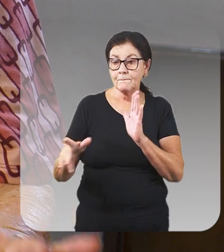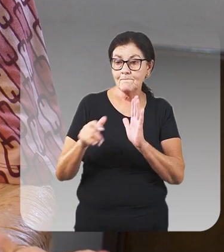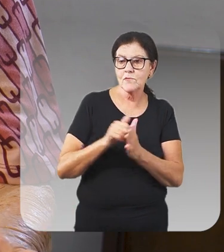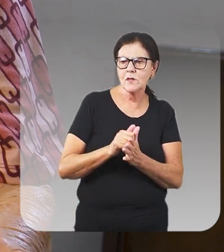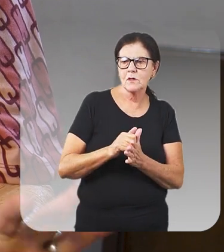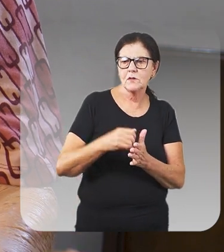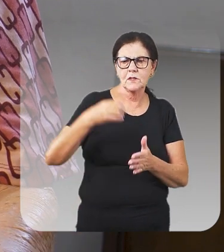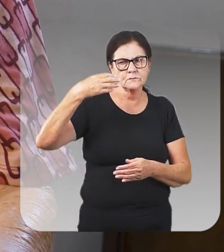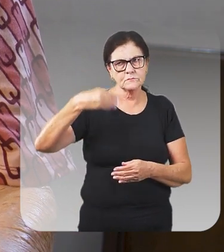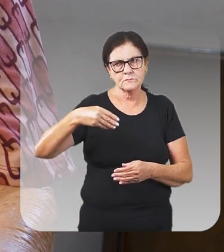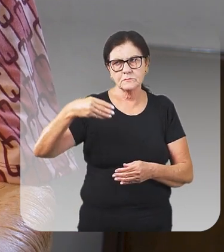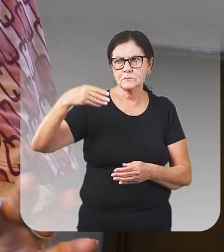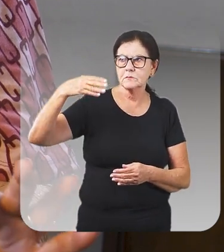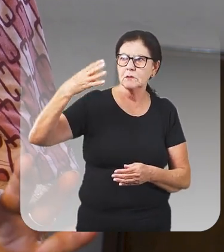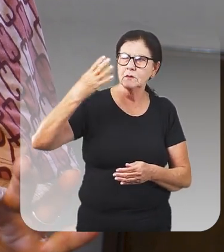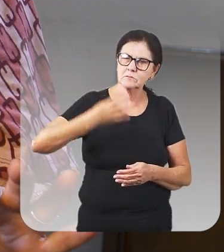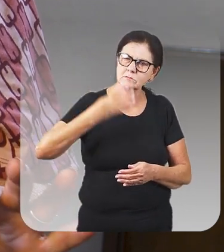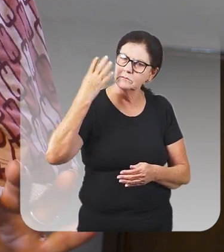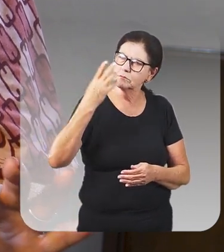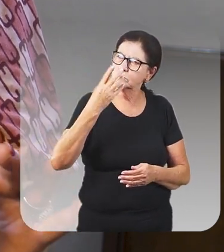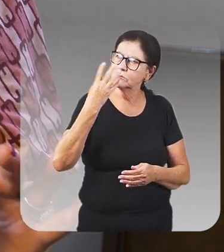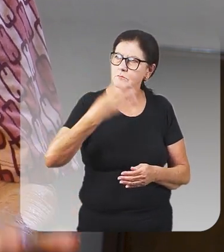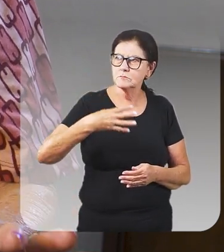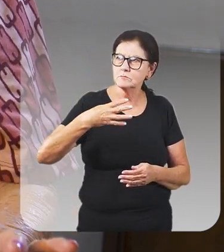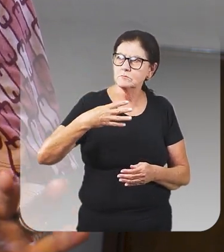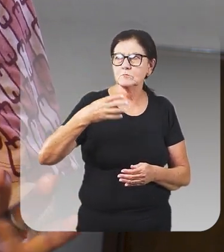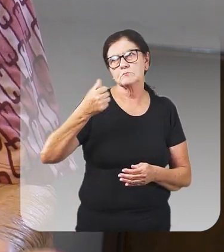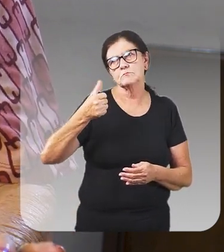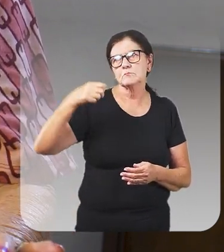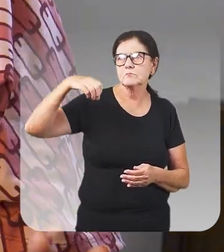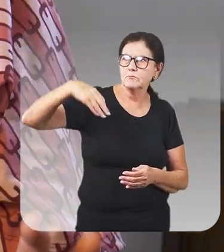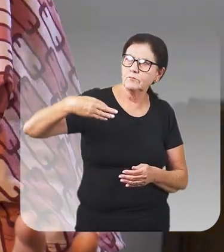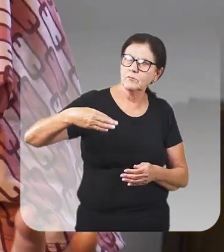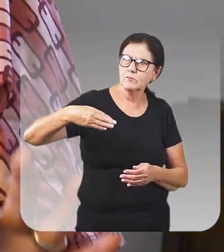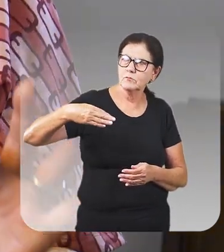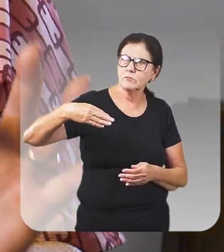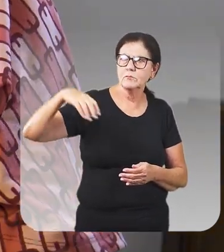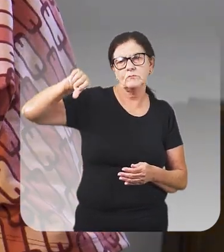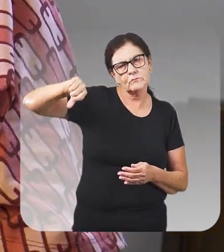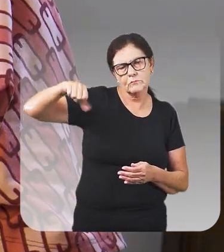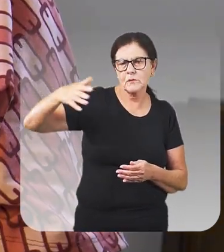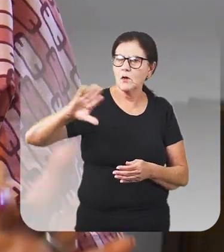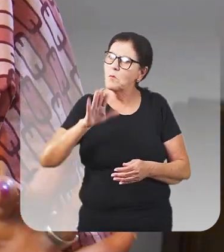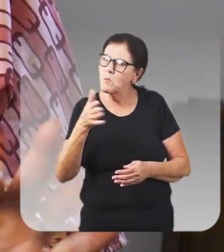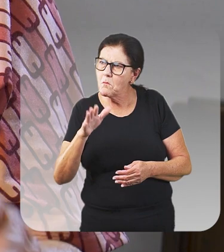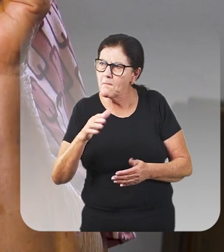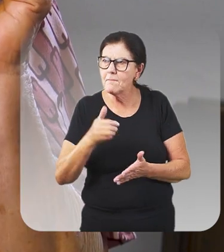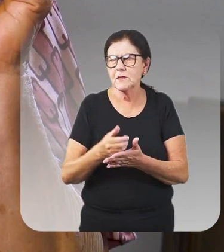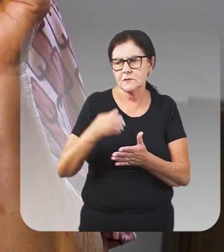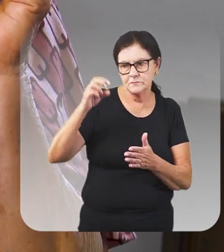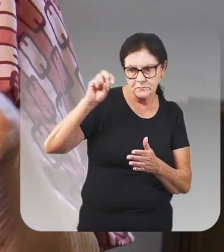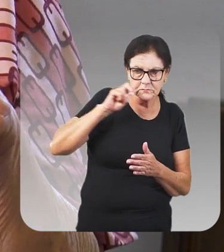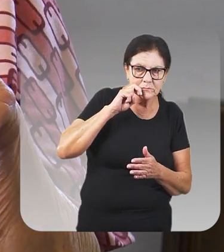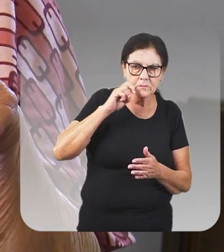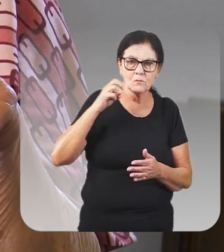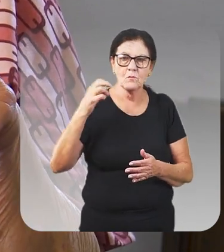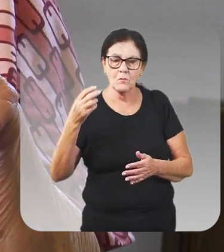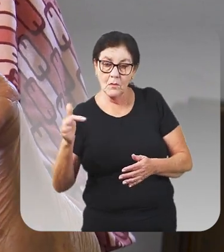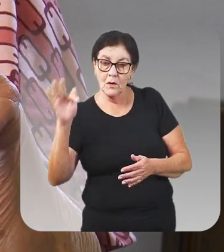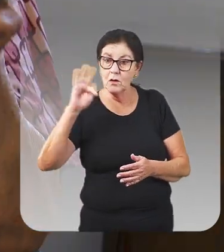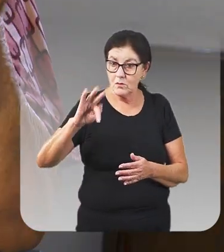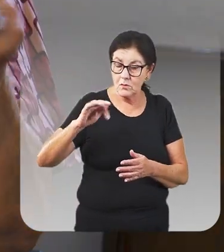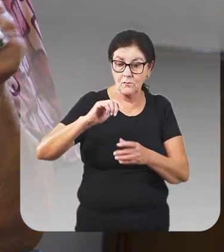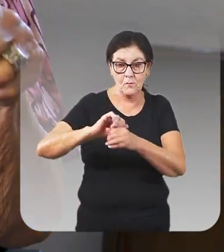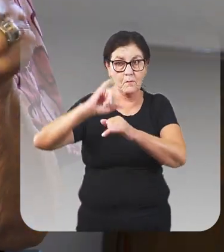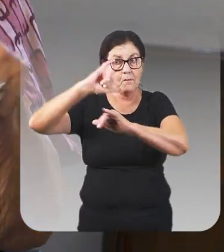Ginásio Estadual de Leme. Então, ele funcionou ali de 49 a